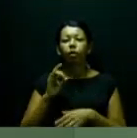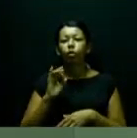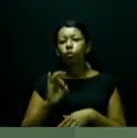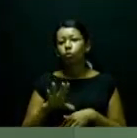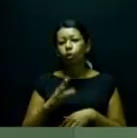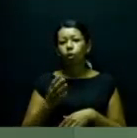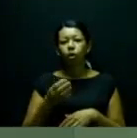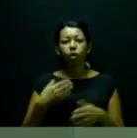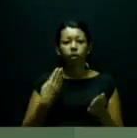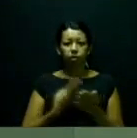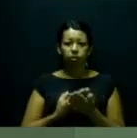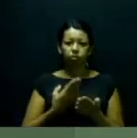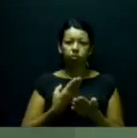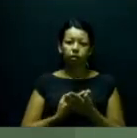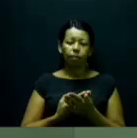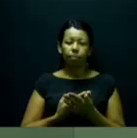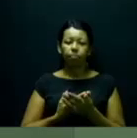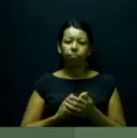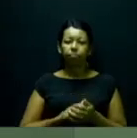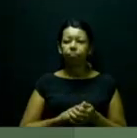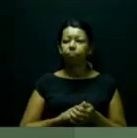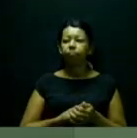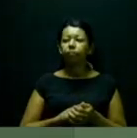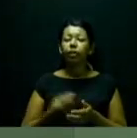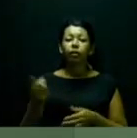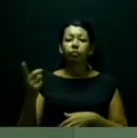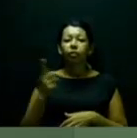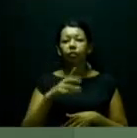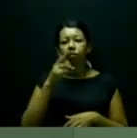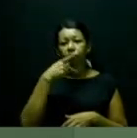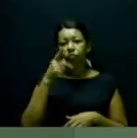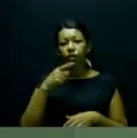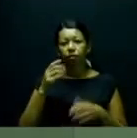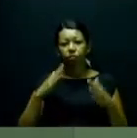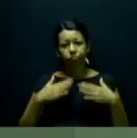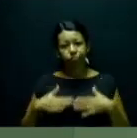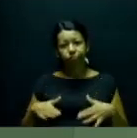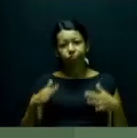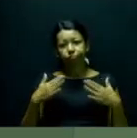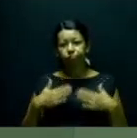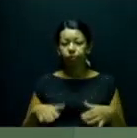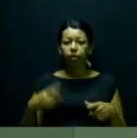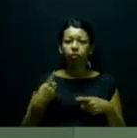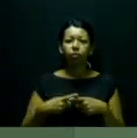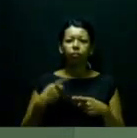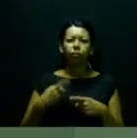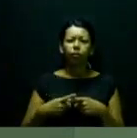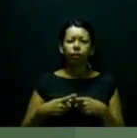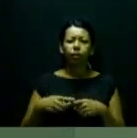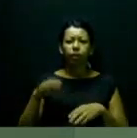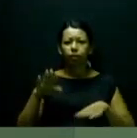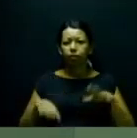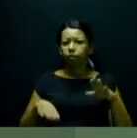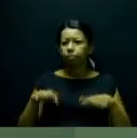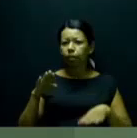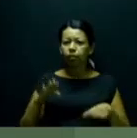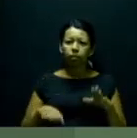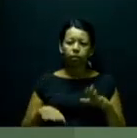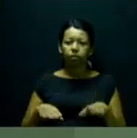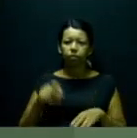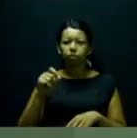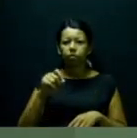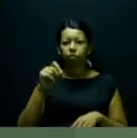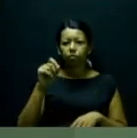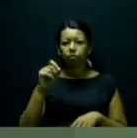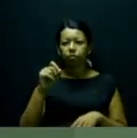Somente estudar. E venho aqui e falo com tranquilidade, porque, independente de